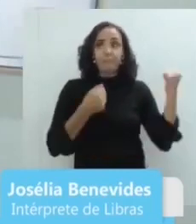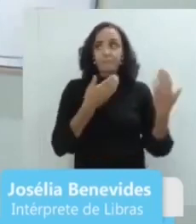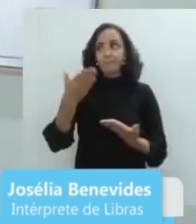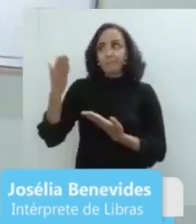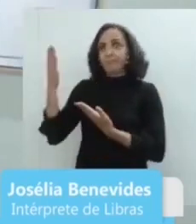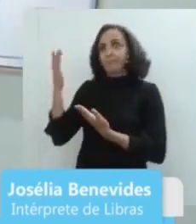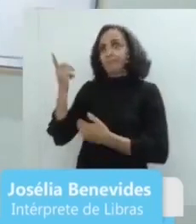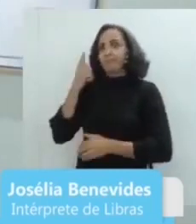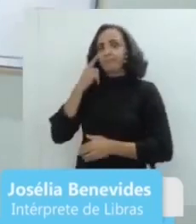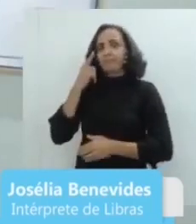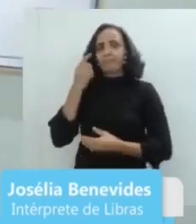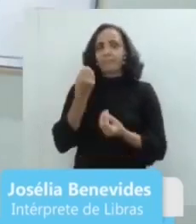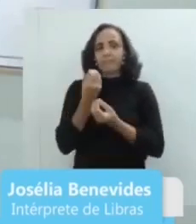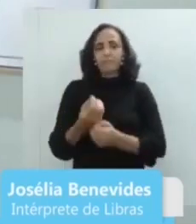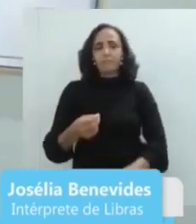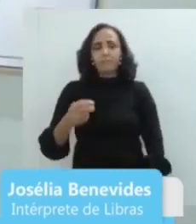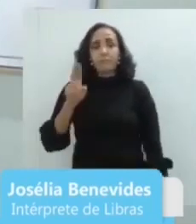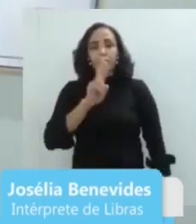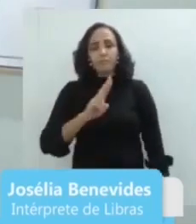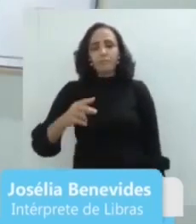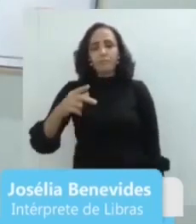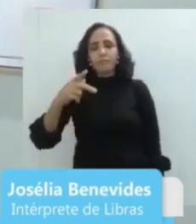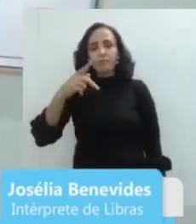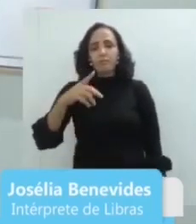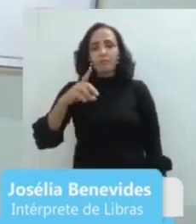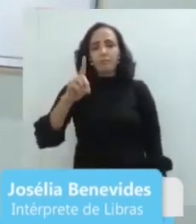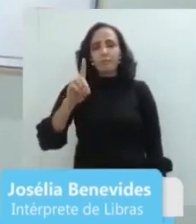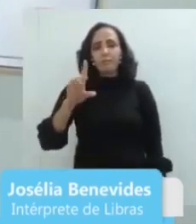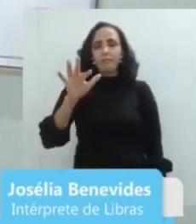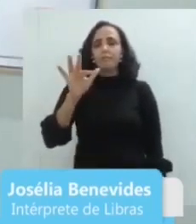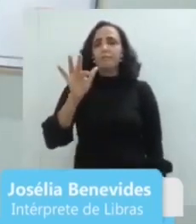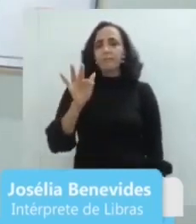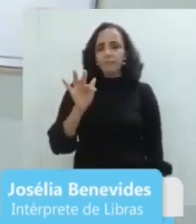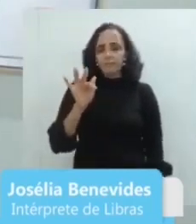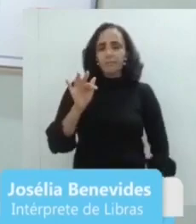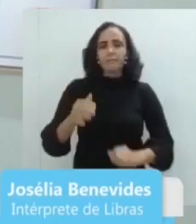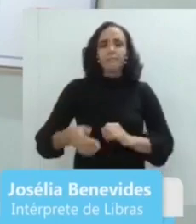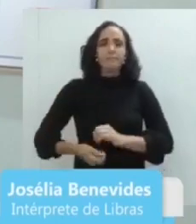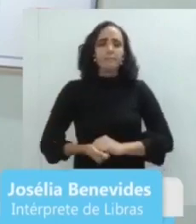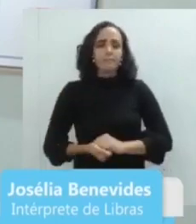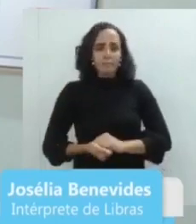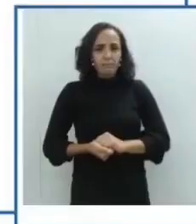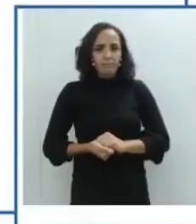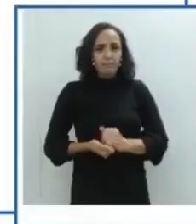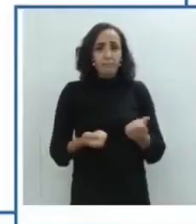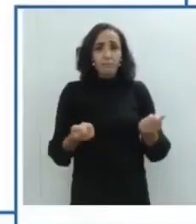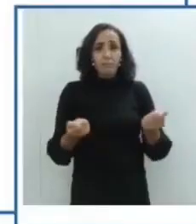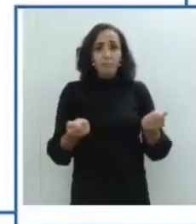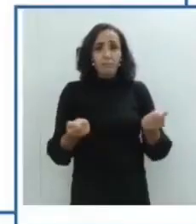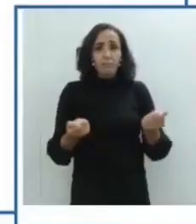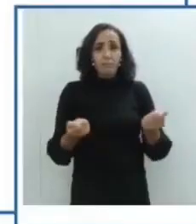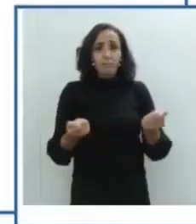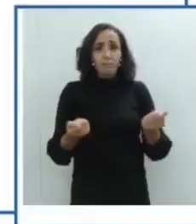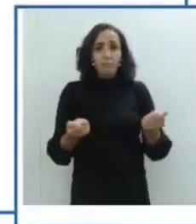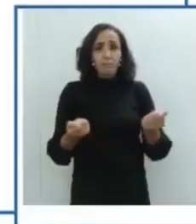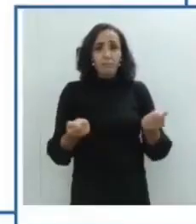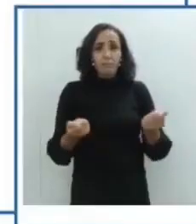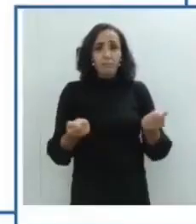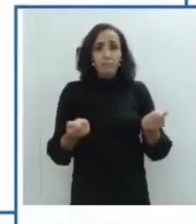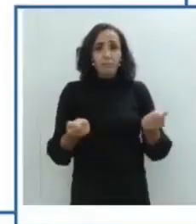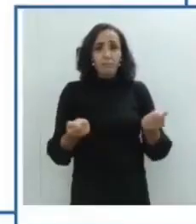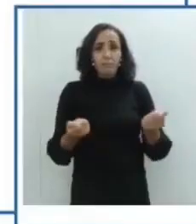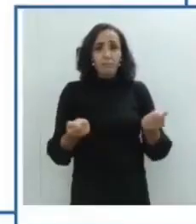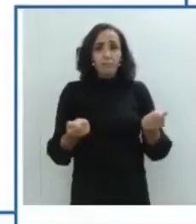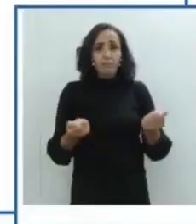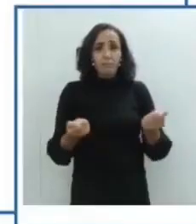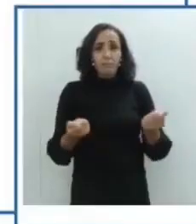Lembrando que a gente vai utilizar o PDF. Por que PDF, professor? Porque o PDF tem uma característica muito interessante. À direita